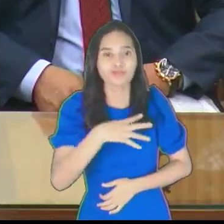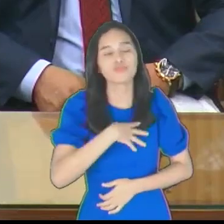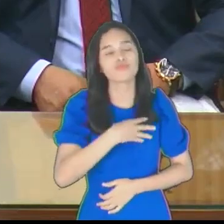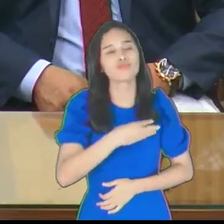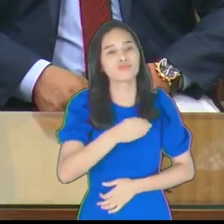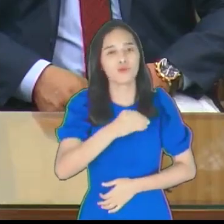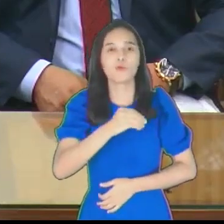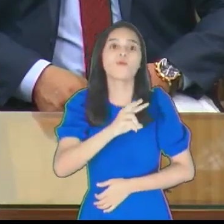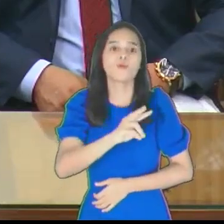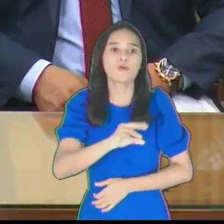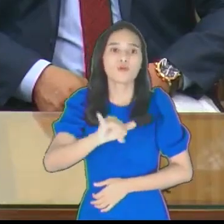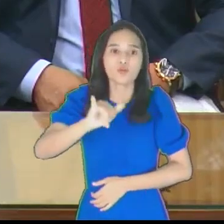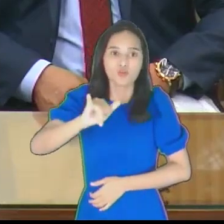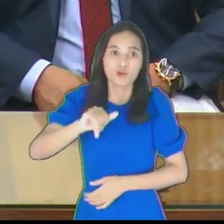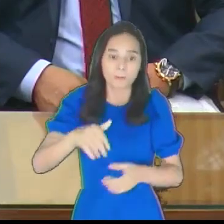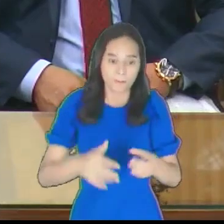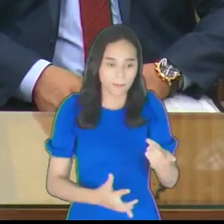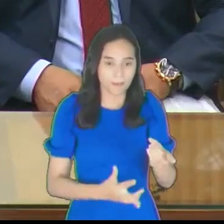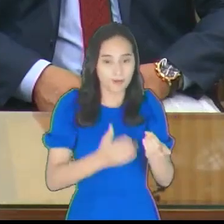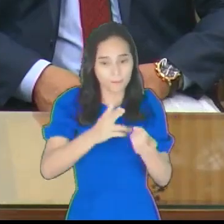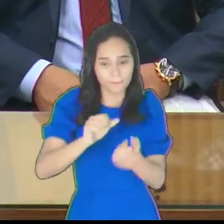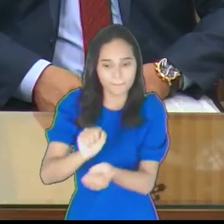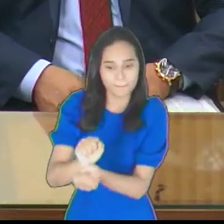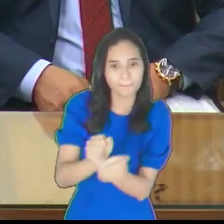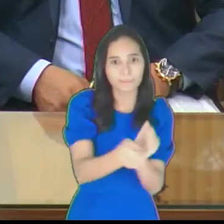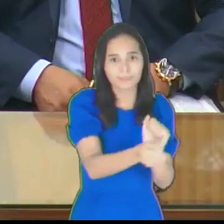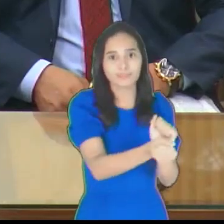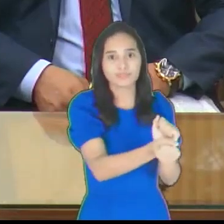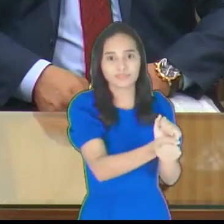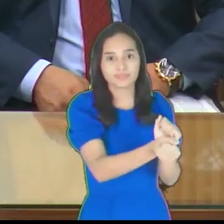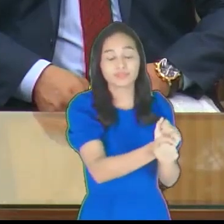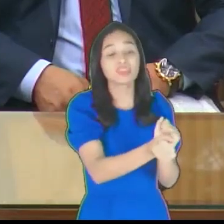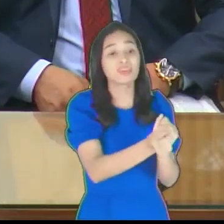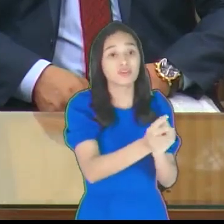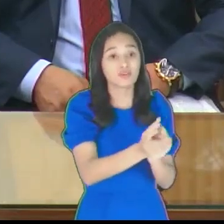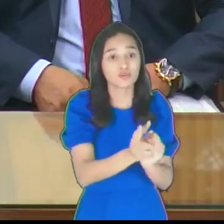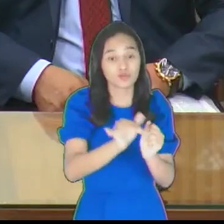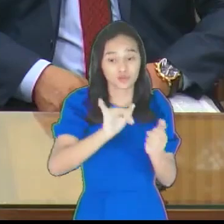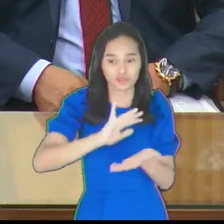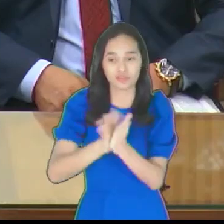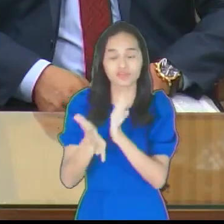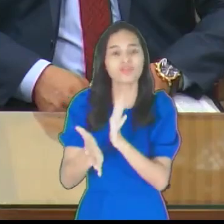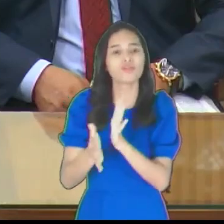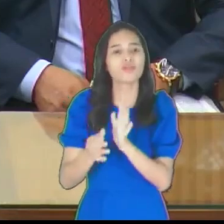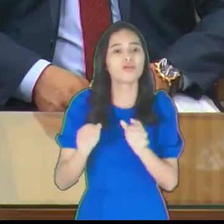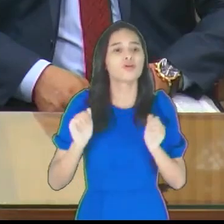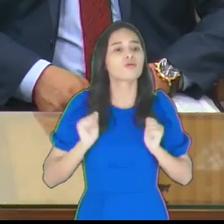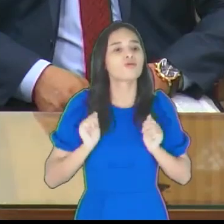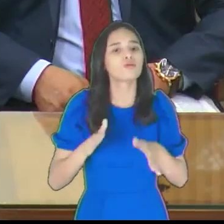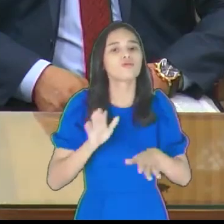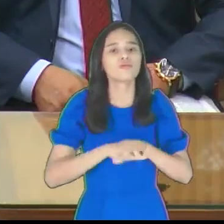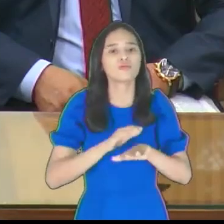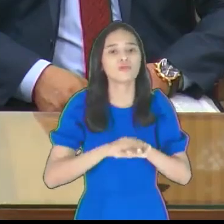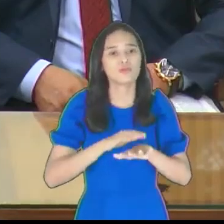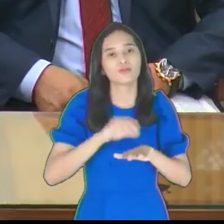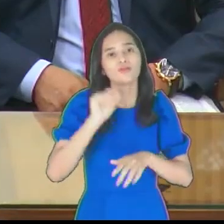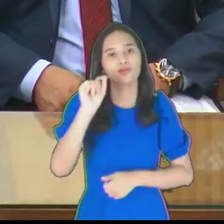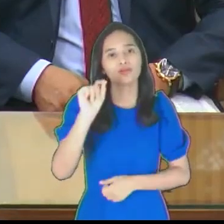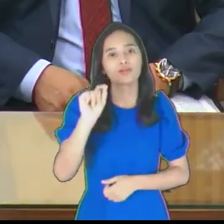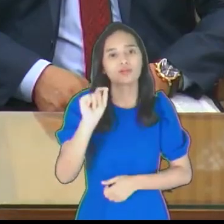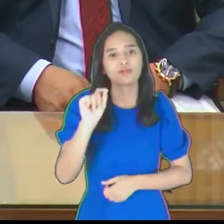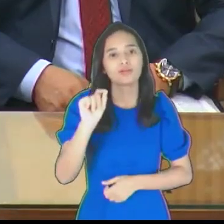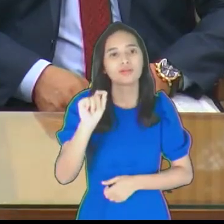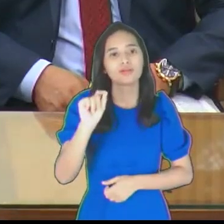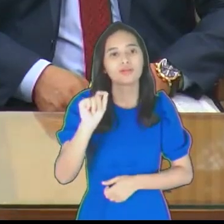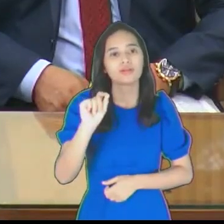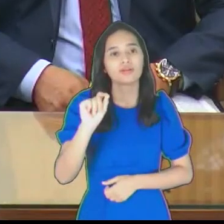arrancados, serão castrados, serão assolados, o que é que você deveria fazer se você recebesse essa notícia?